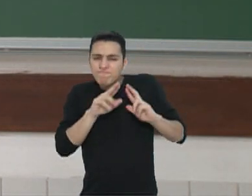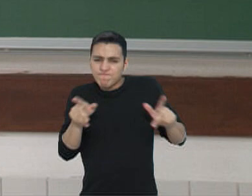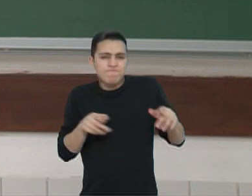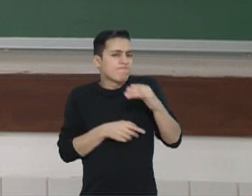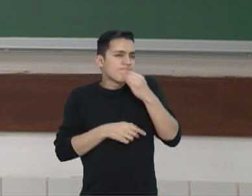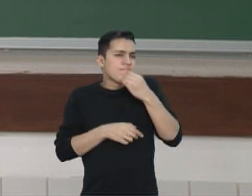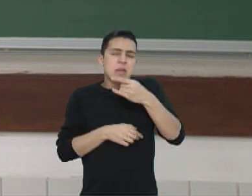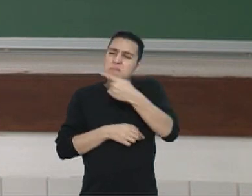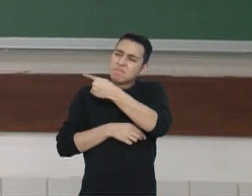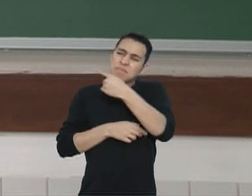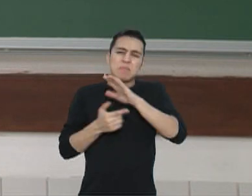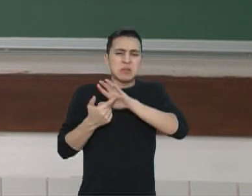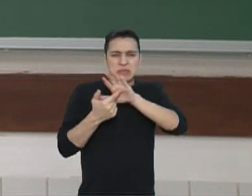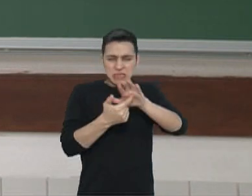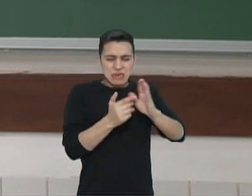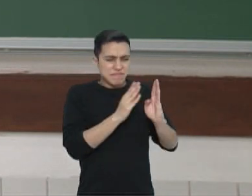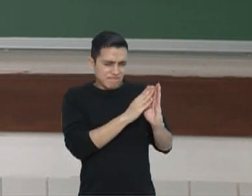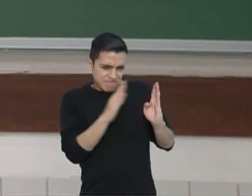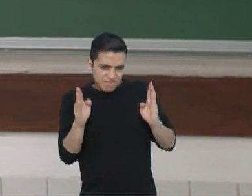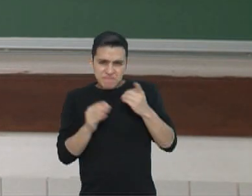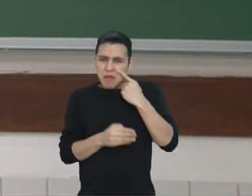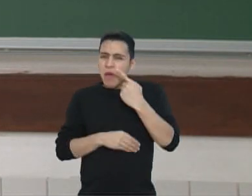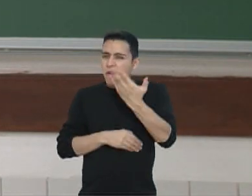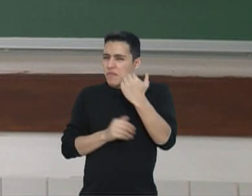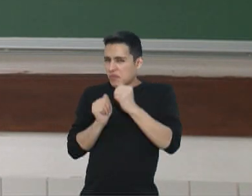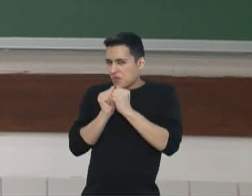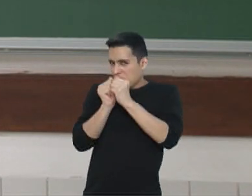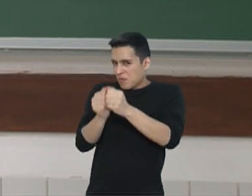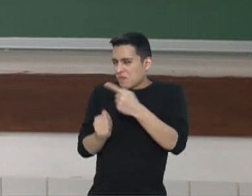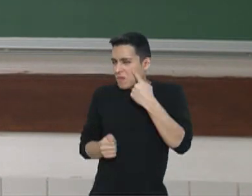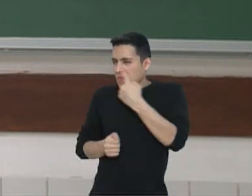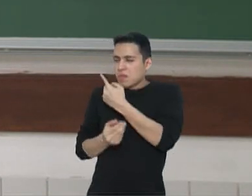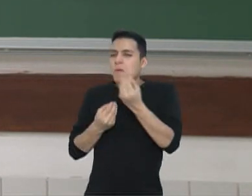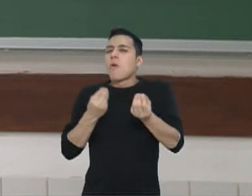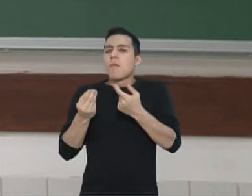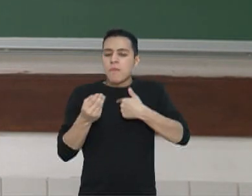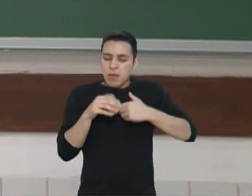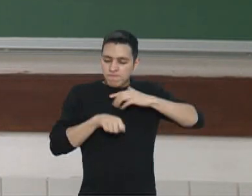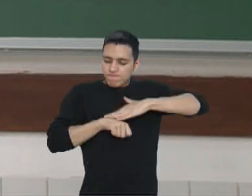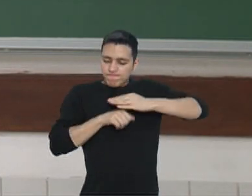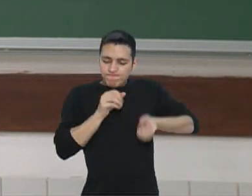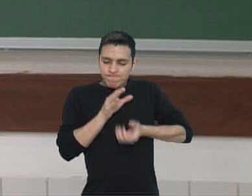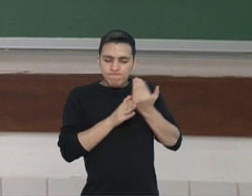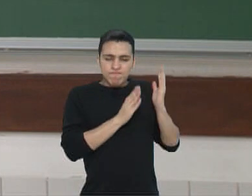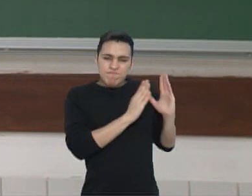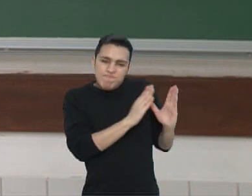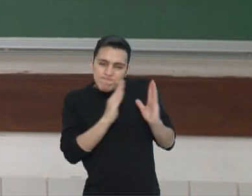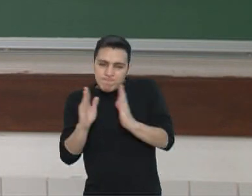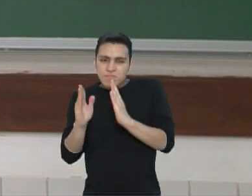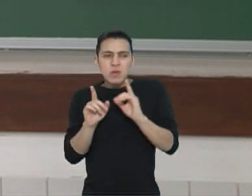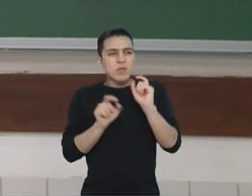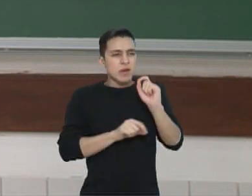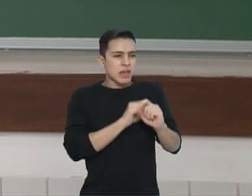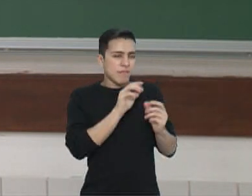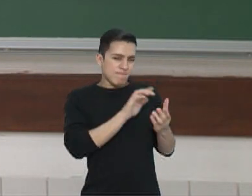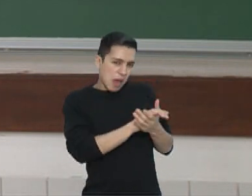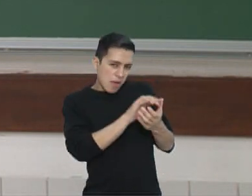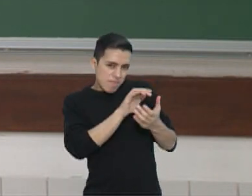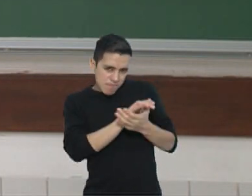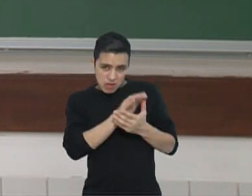sequência que eu fiz. Vou colocar o slide inicial para vocês acompanharem na sequência que eu fiz. Então, eu coloquei palma,